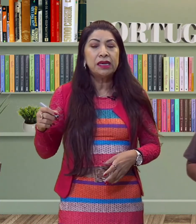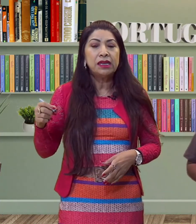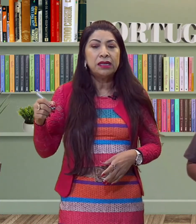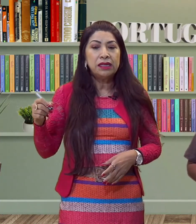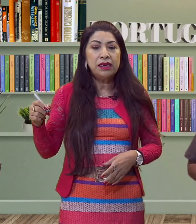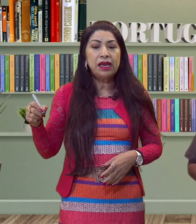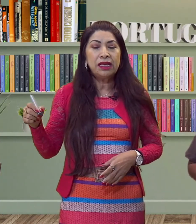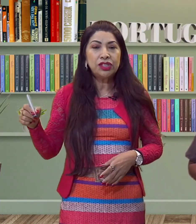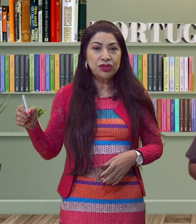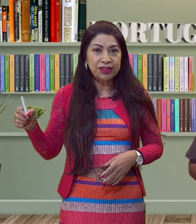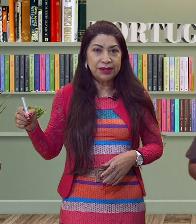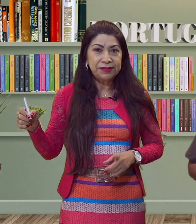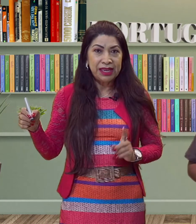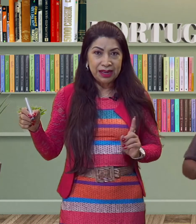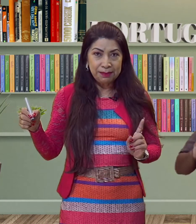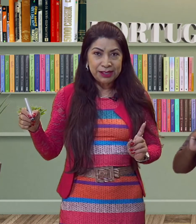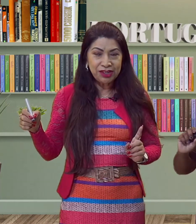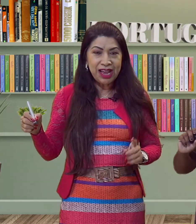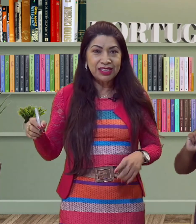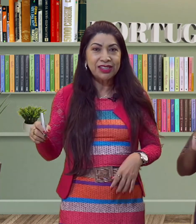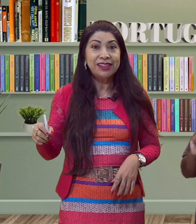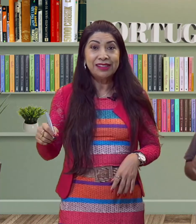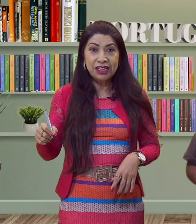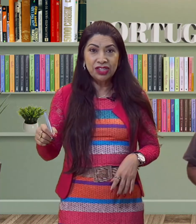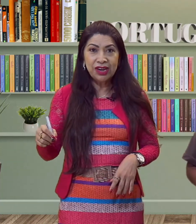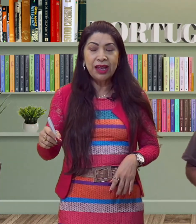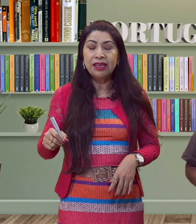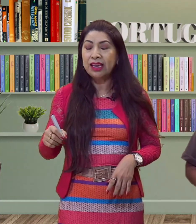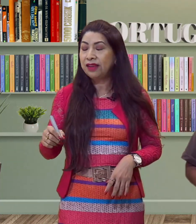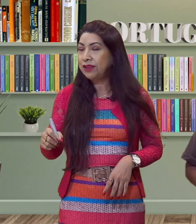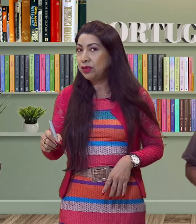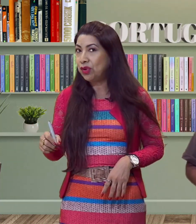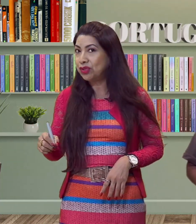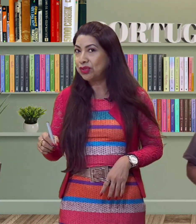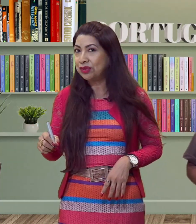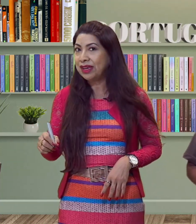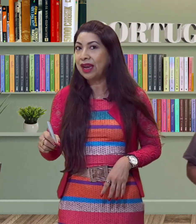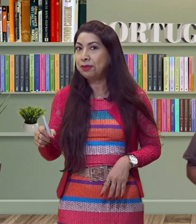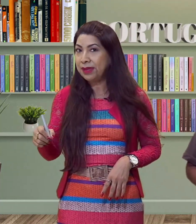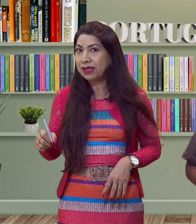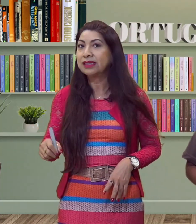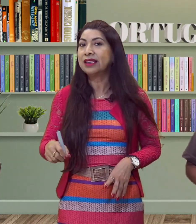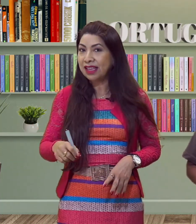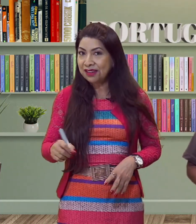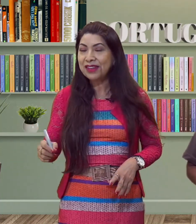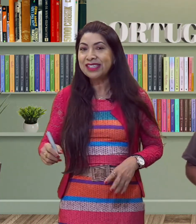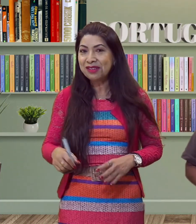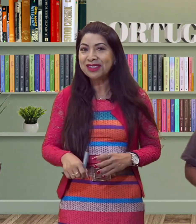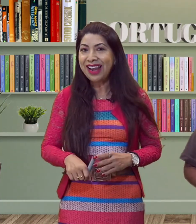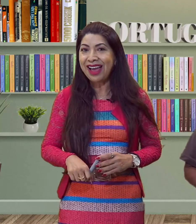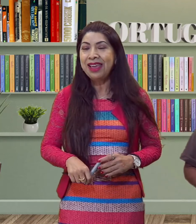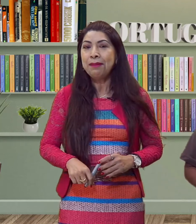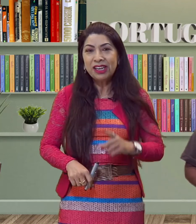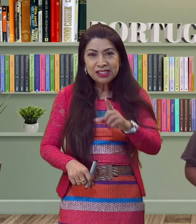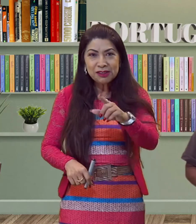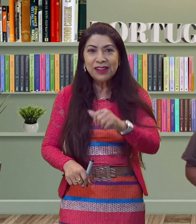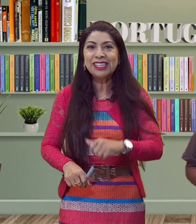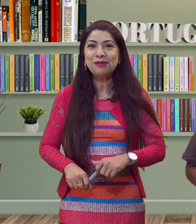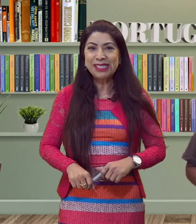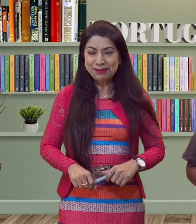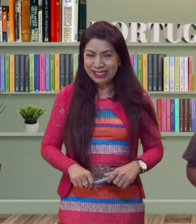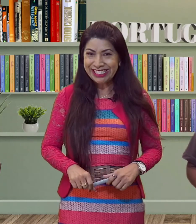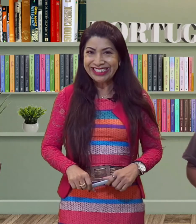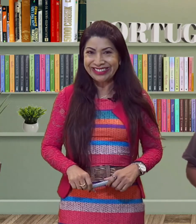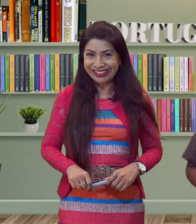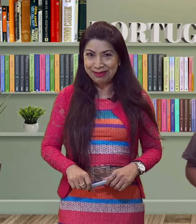tiver assim, e ela chora. Ela, Aí personagem, começa a chorar. tem que chorar. E ela vira o rosto. A rubrica, você tem que fazer igual tá lá. Mas nós